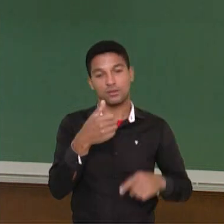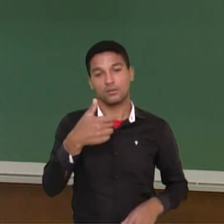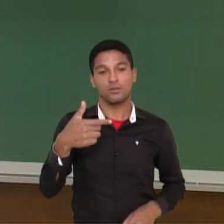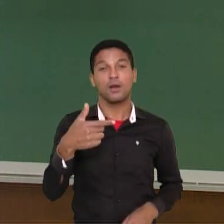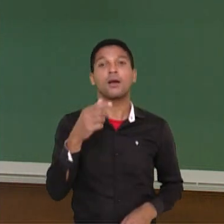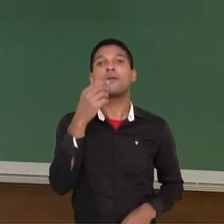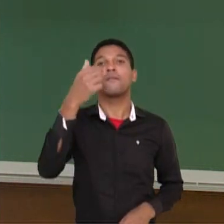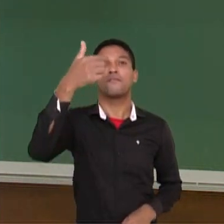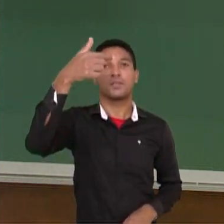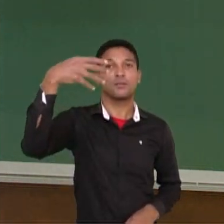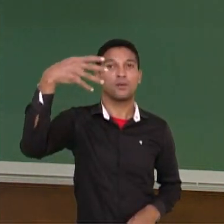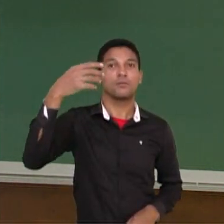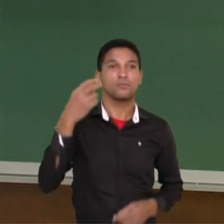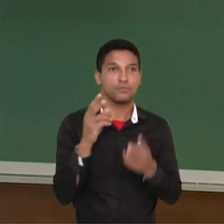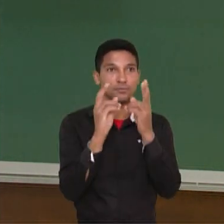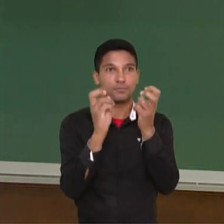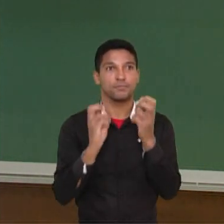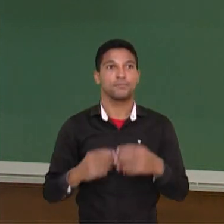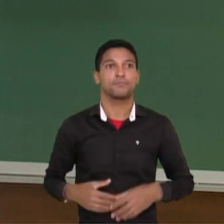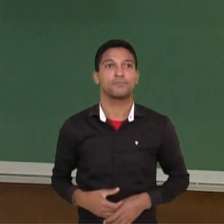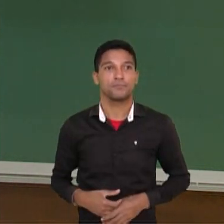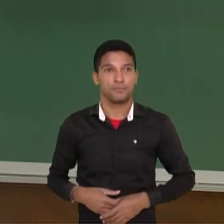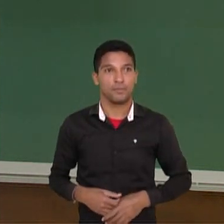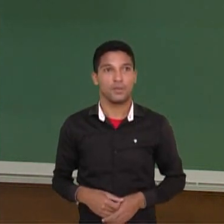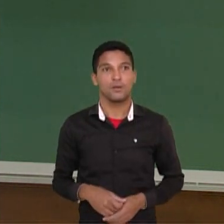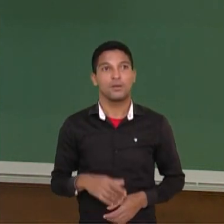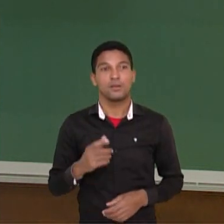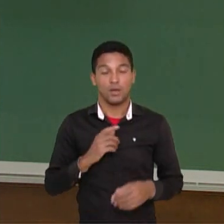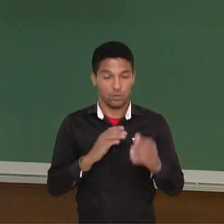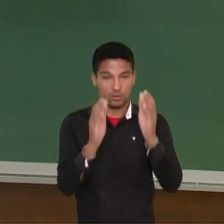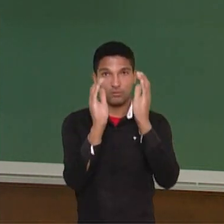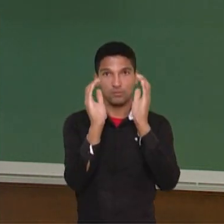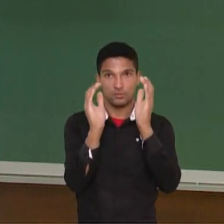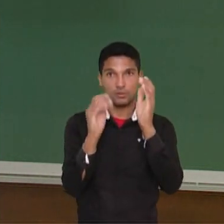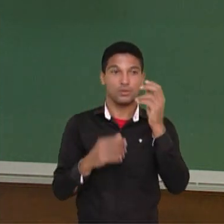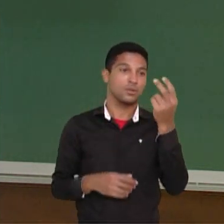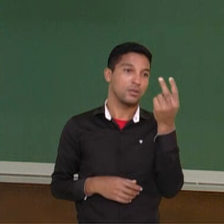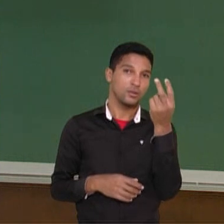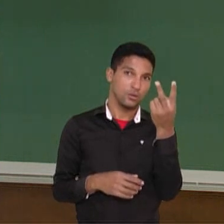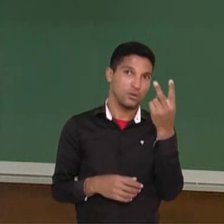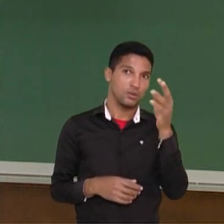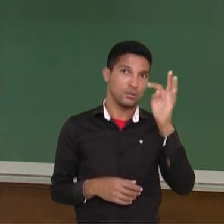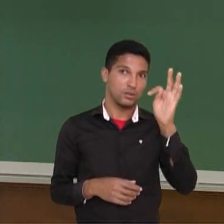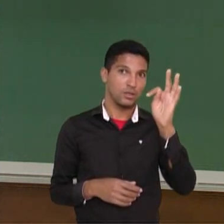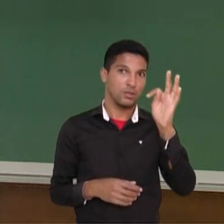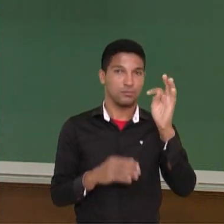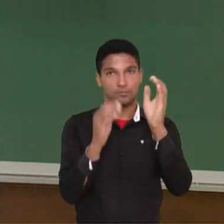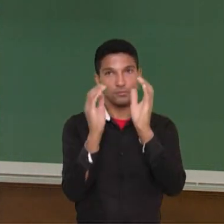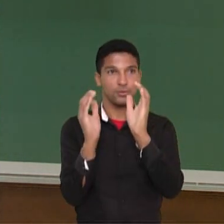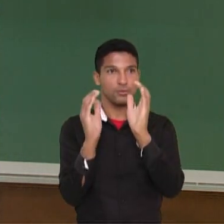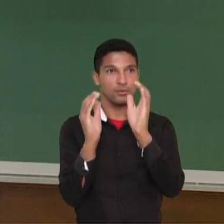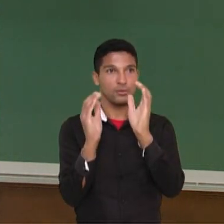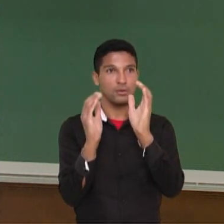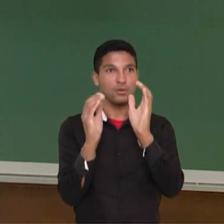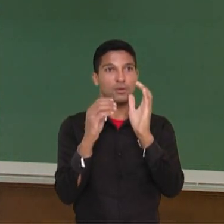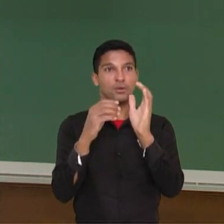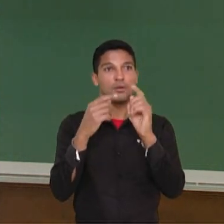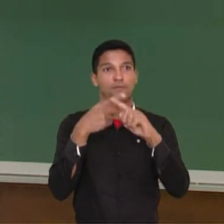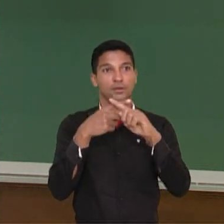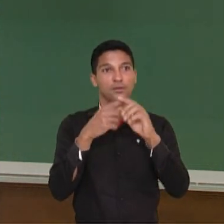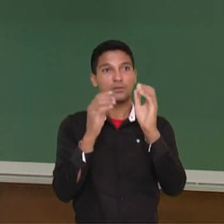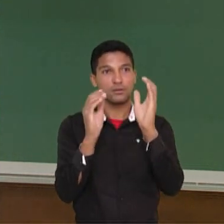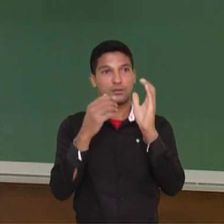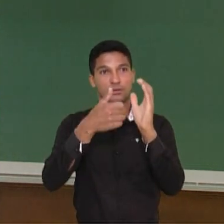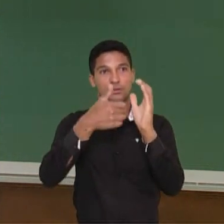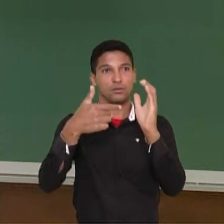que é 12 menos t. Então, eu tenho 2t multiplicando parênteses e essa multiplicação tem que ser zero. Quando que uma multiplicação dá zero?